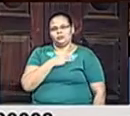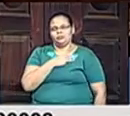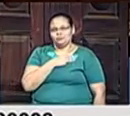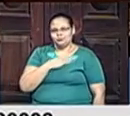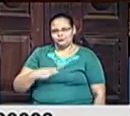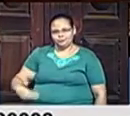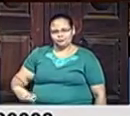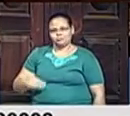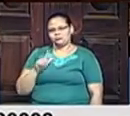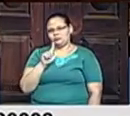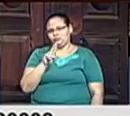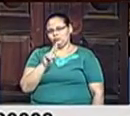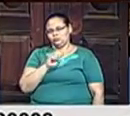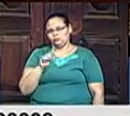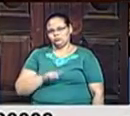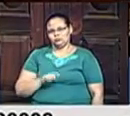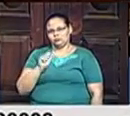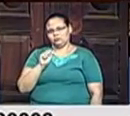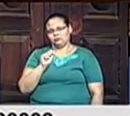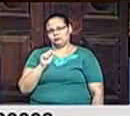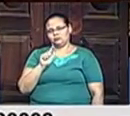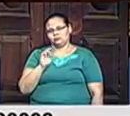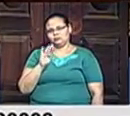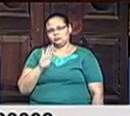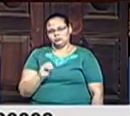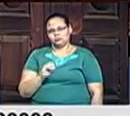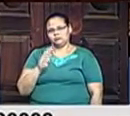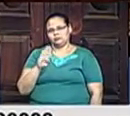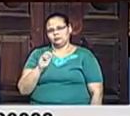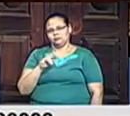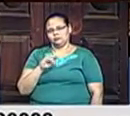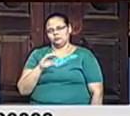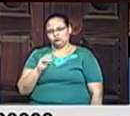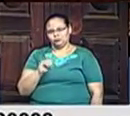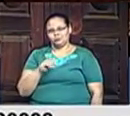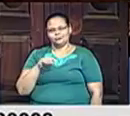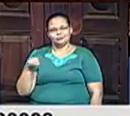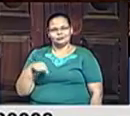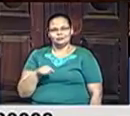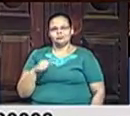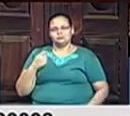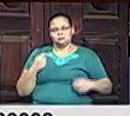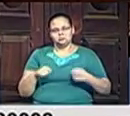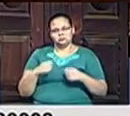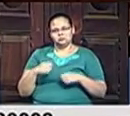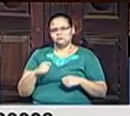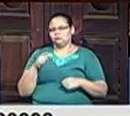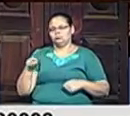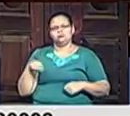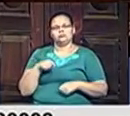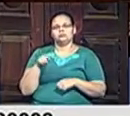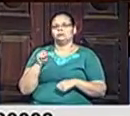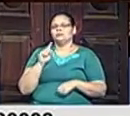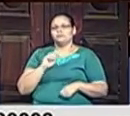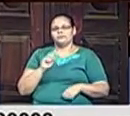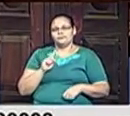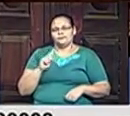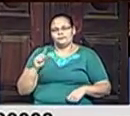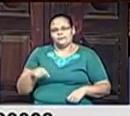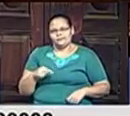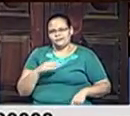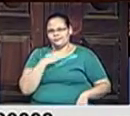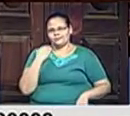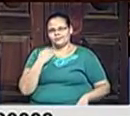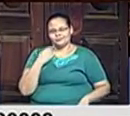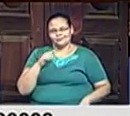É preciso que o ministro deixe de ser militante da causa do aborto e se porte como guardião